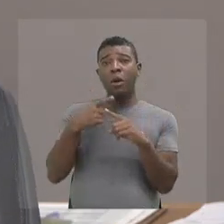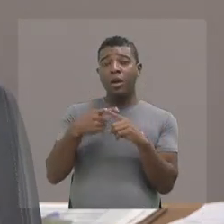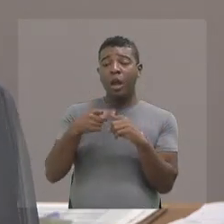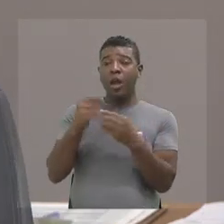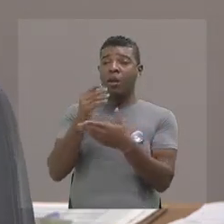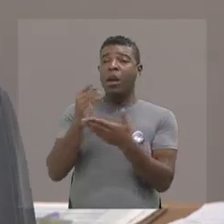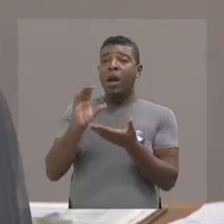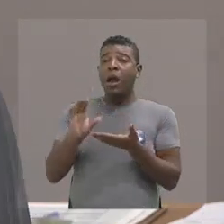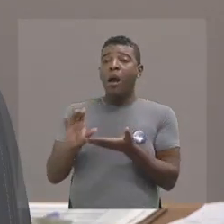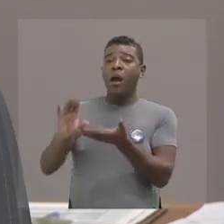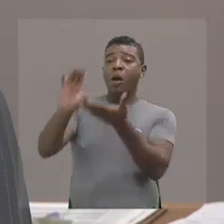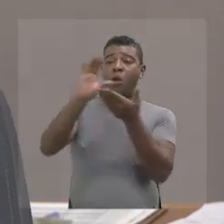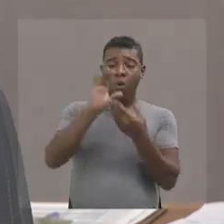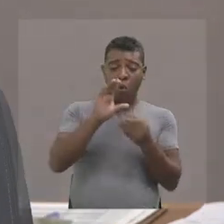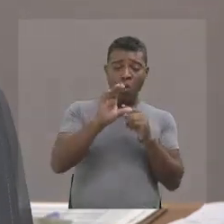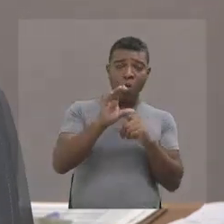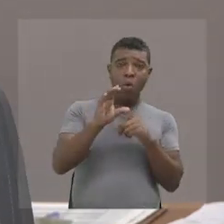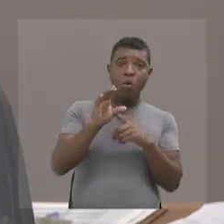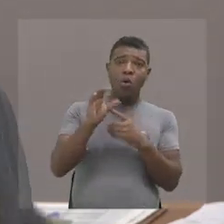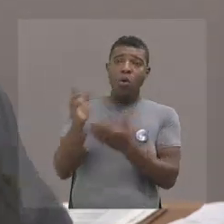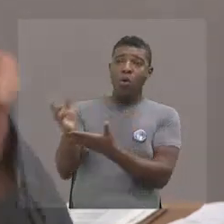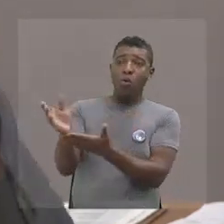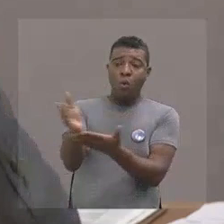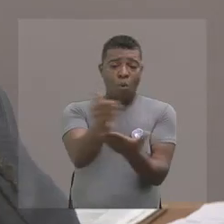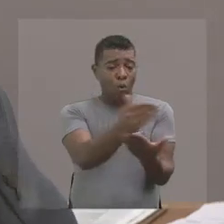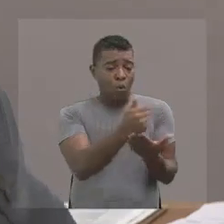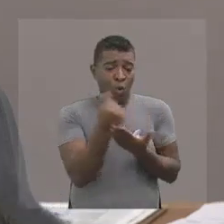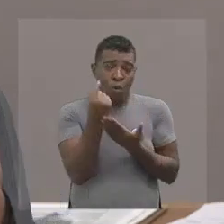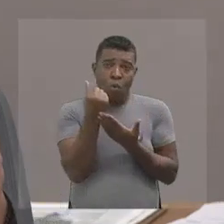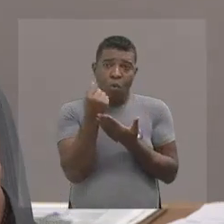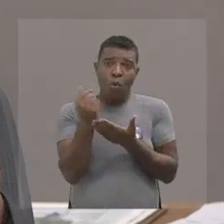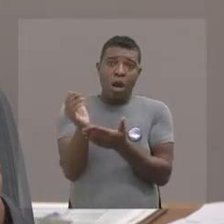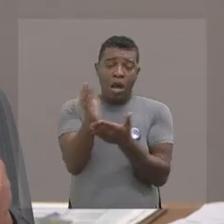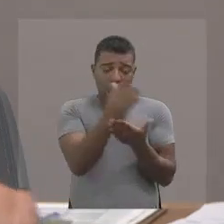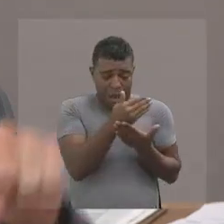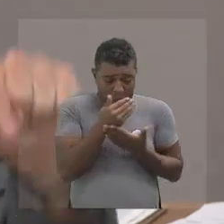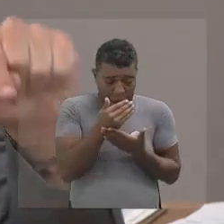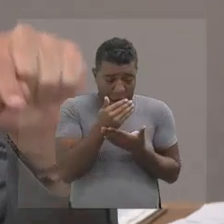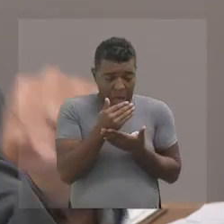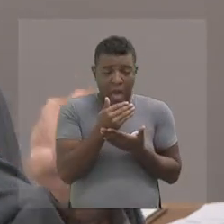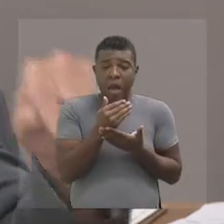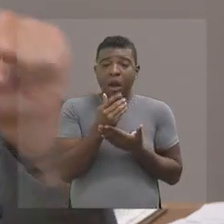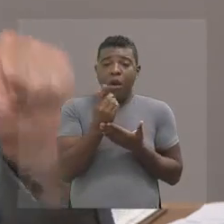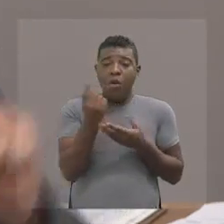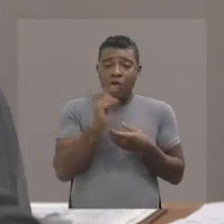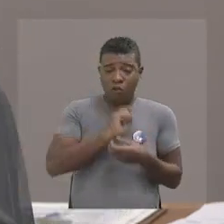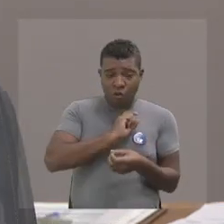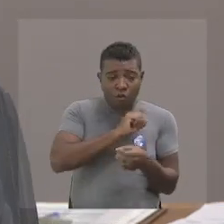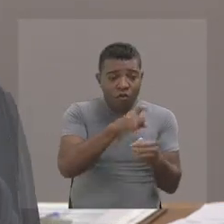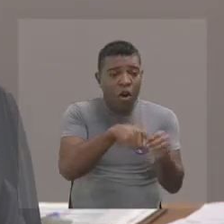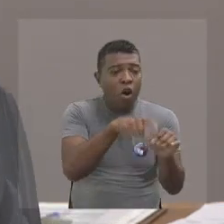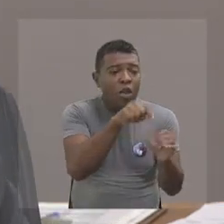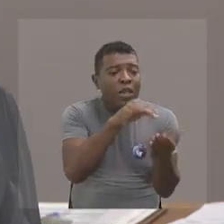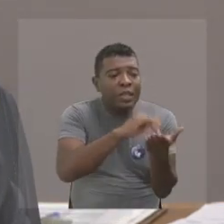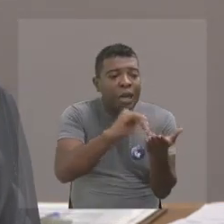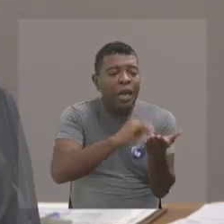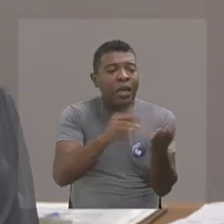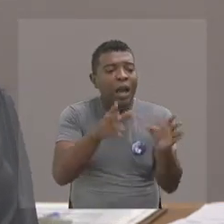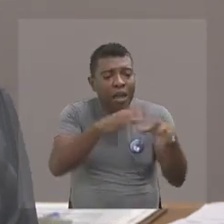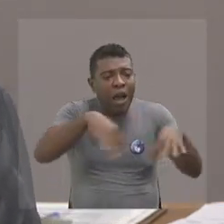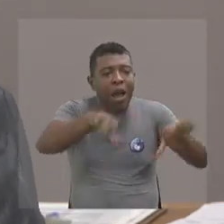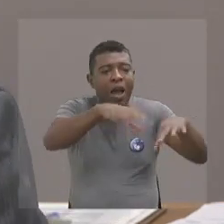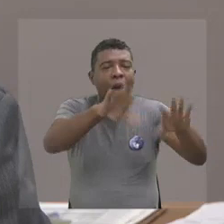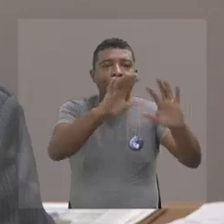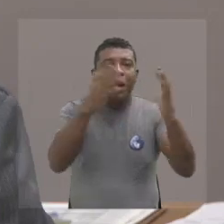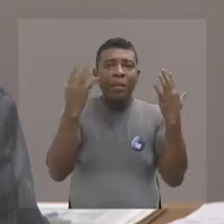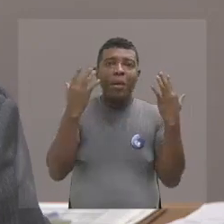são alocados no meio ambiente e é talvez por isso que a secretaria sofre tanto ela